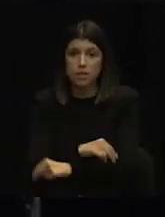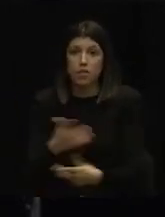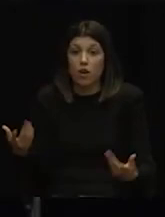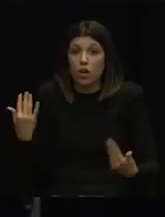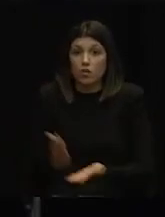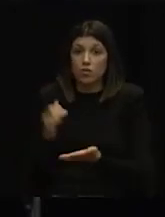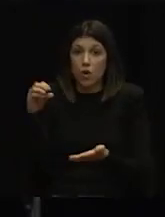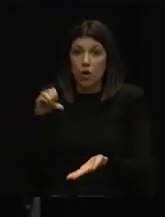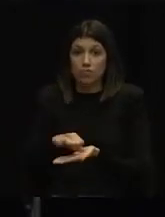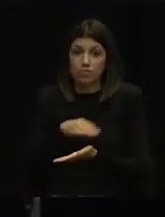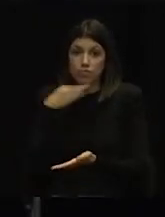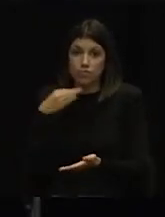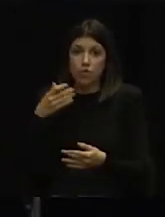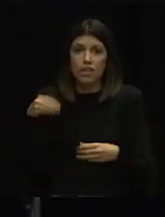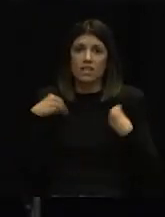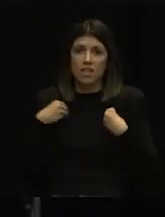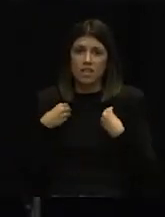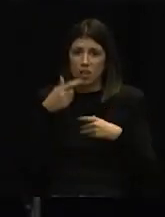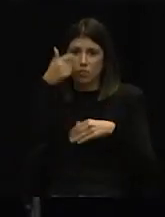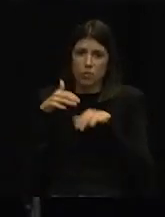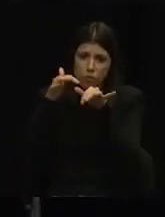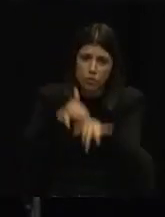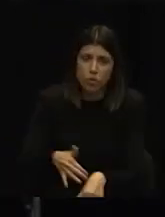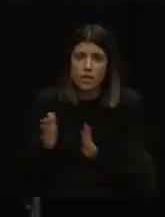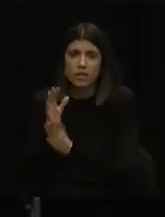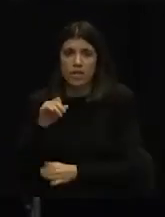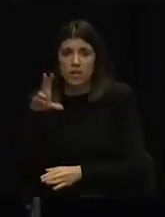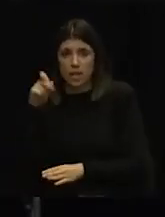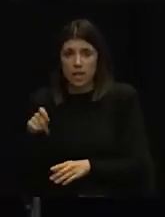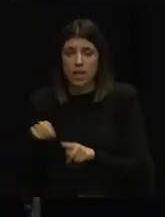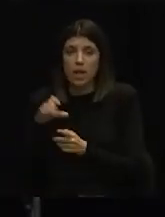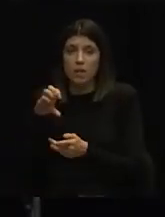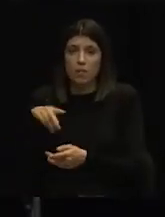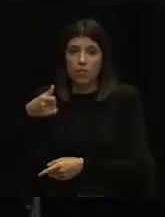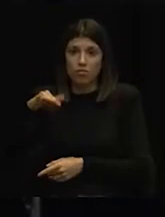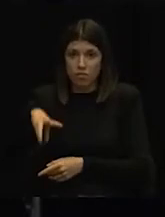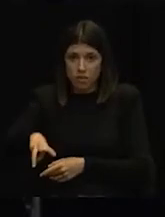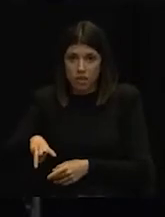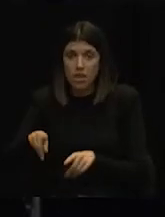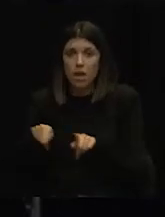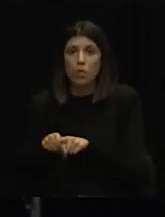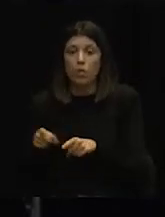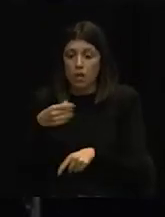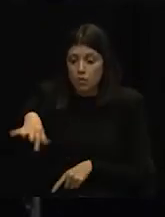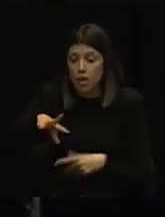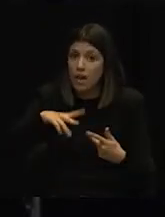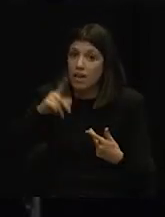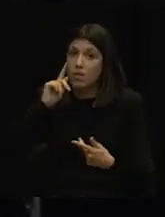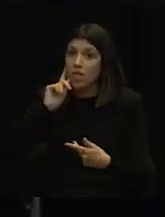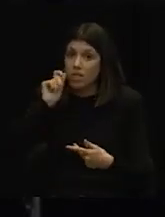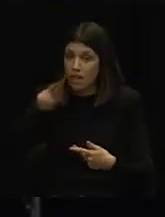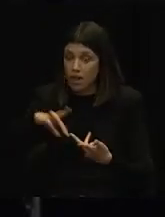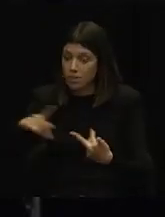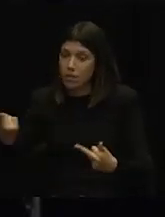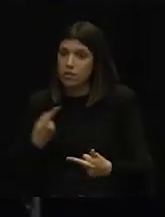Centro de Saúde sete Rios com enorme pressão de utentes e em Santa Clara com o Centro de Saúde monte de São Gonçalo custo que é municipal possui um